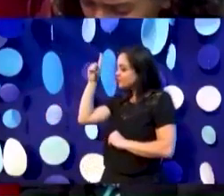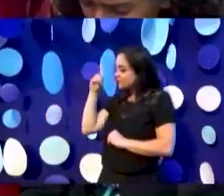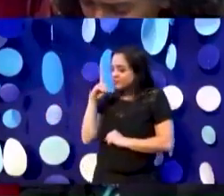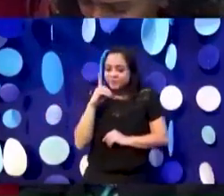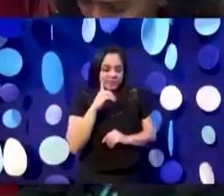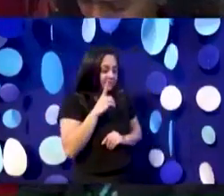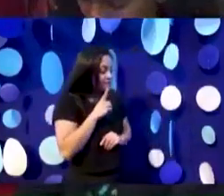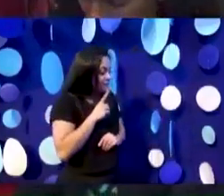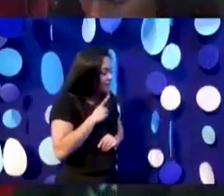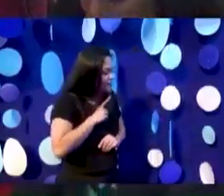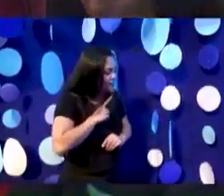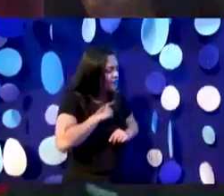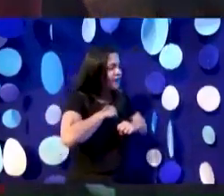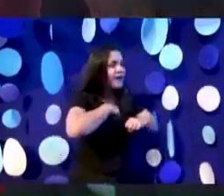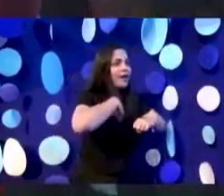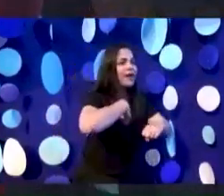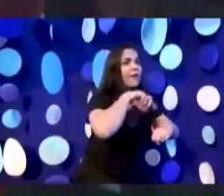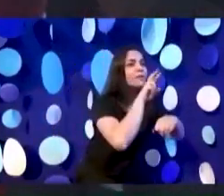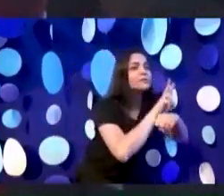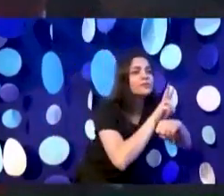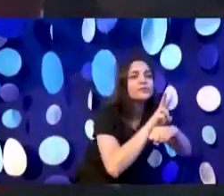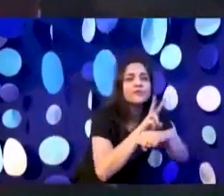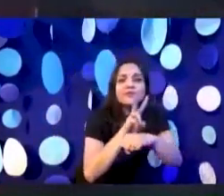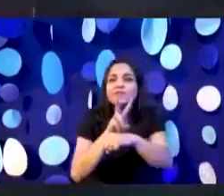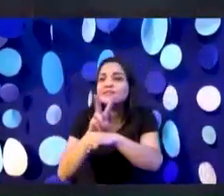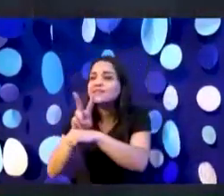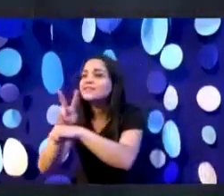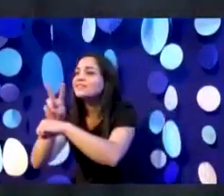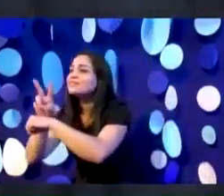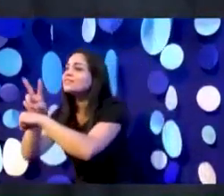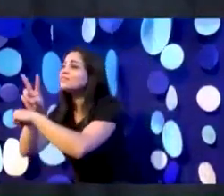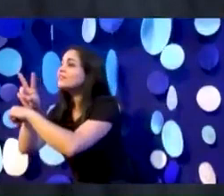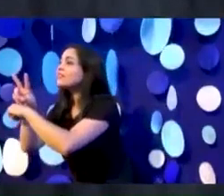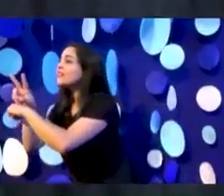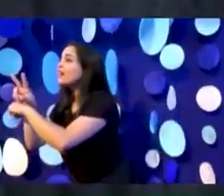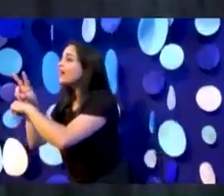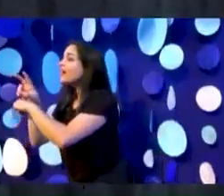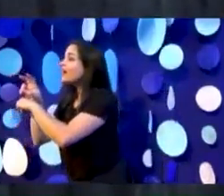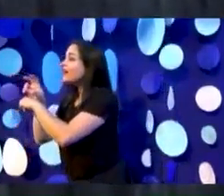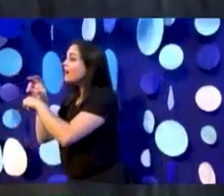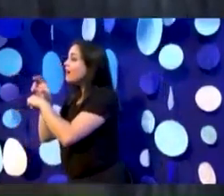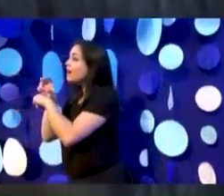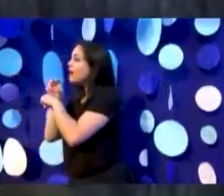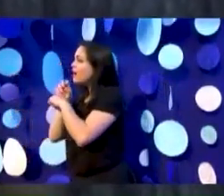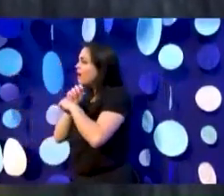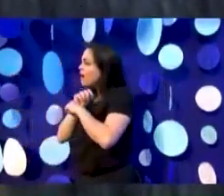cuido de ti. Se esqueceu, foi? Eu